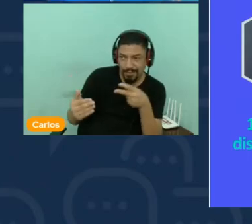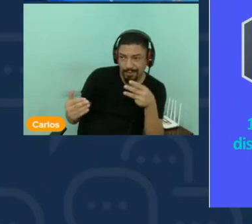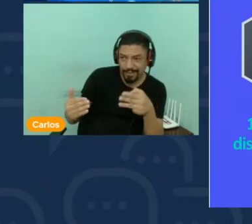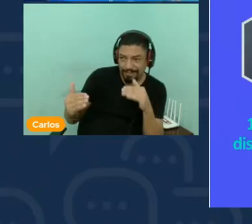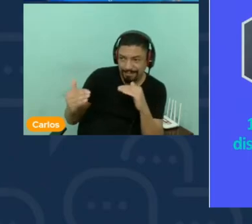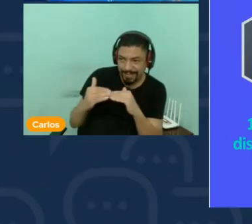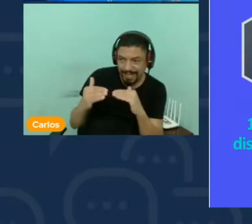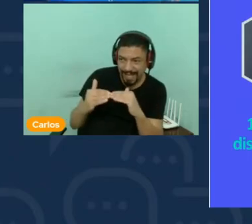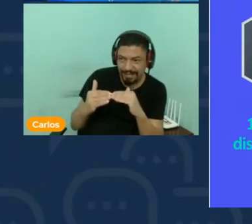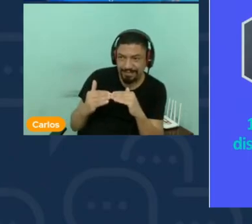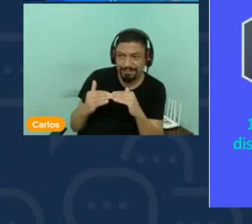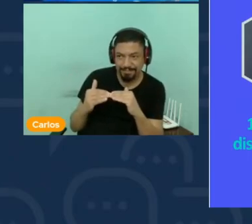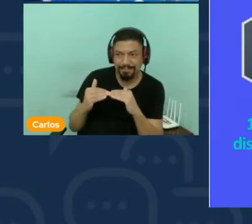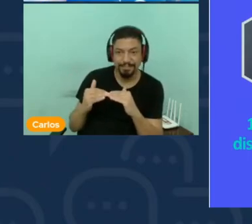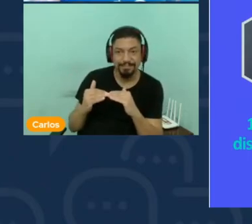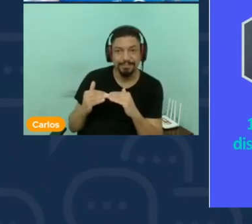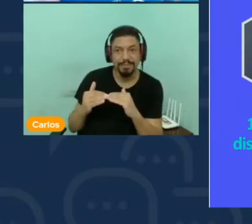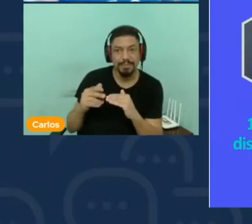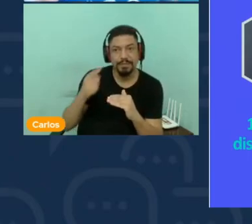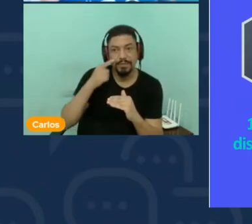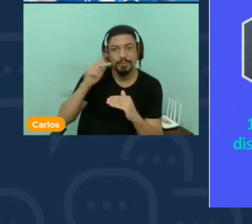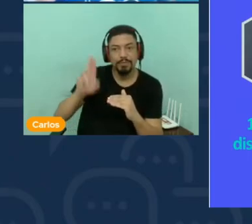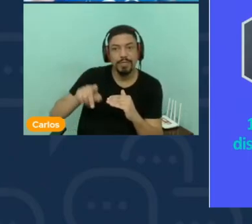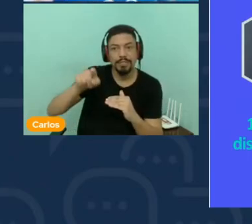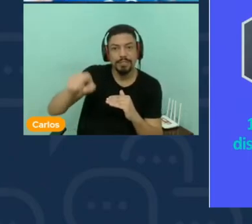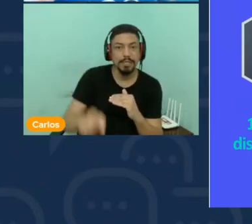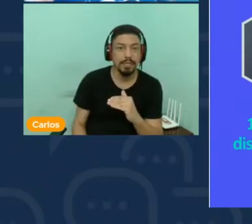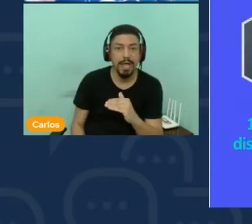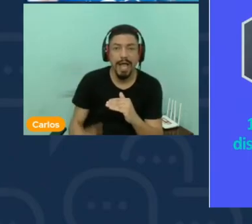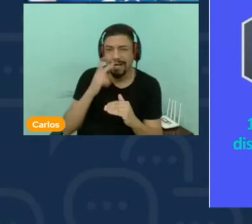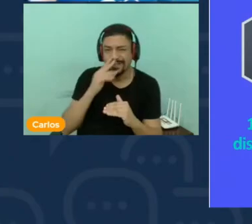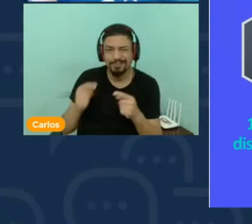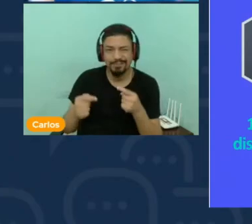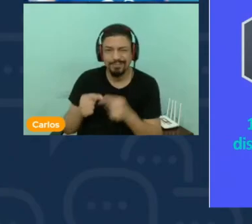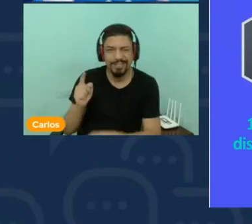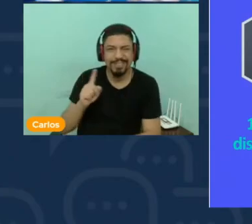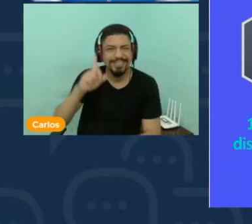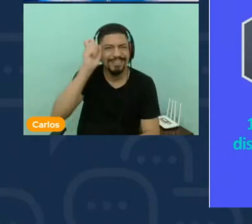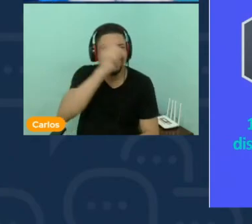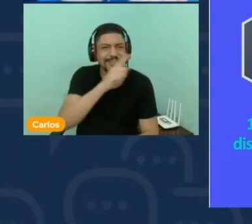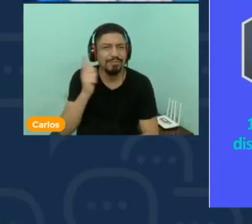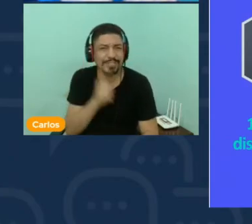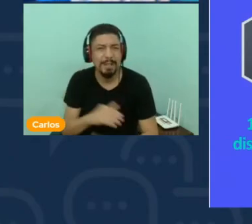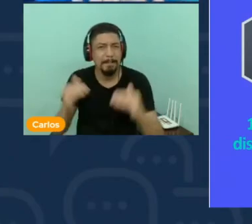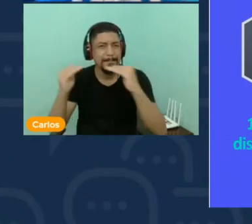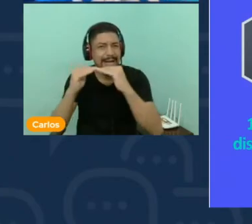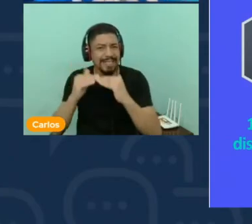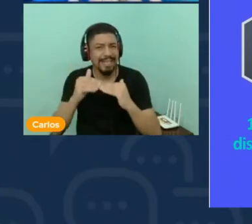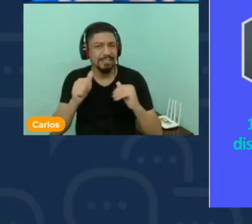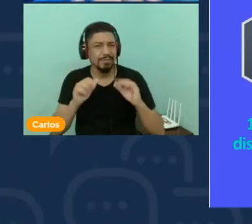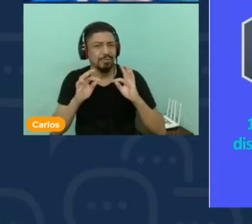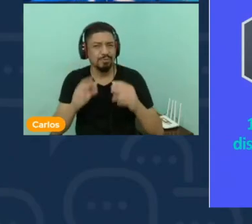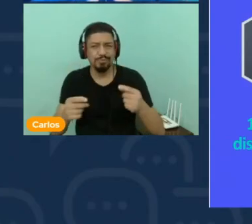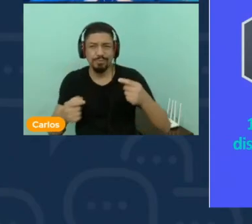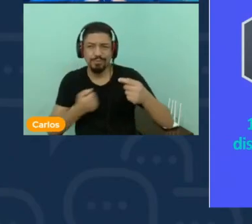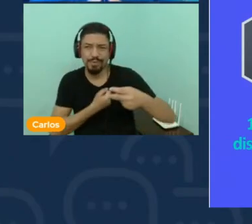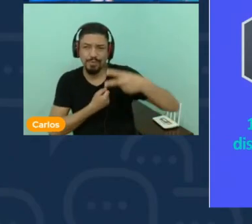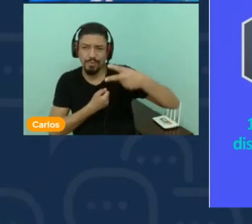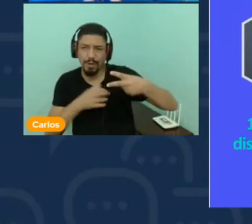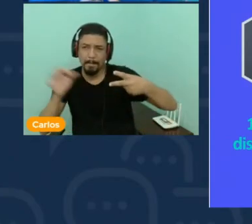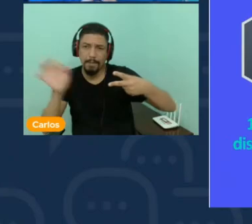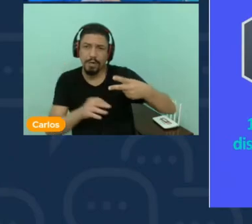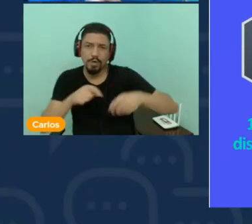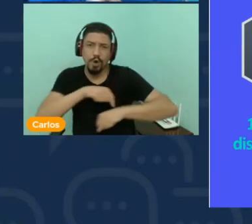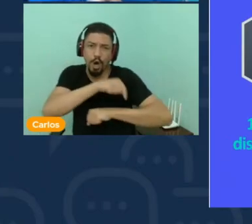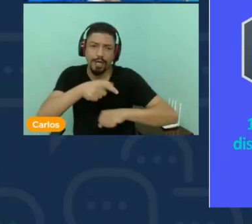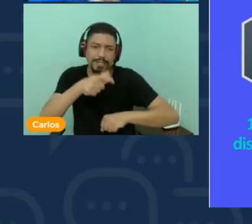critério que a gente vai usar. Não acho que vai chegar ali, porque muito difícil alguém empatar ali no critério 2, né? Maior porcentagem